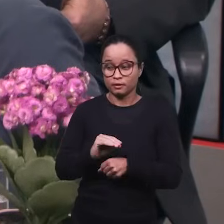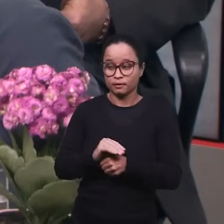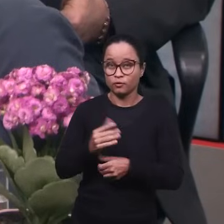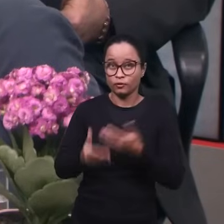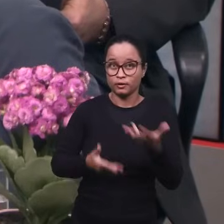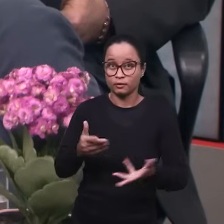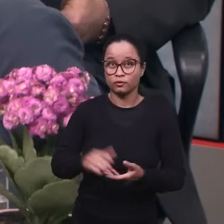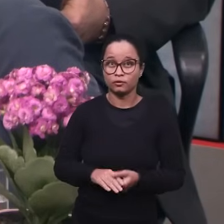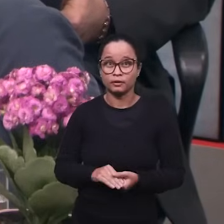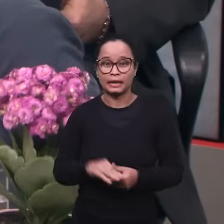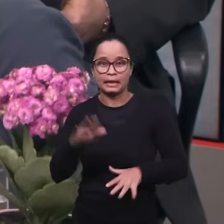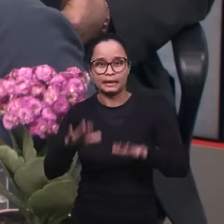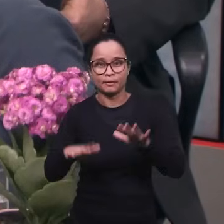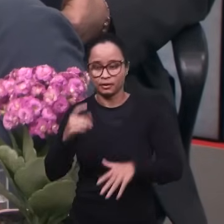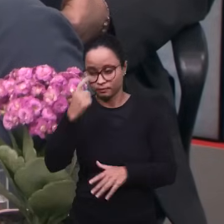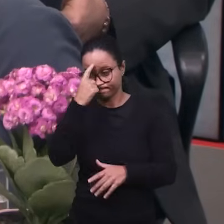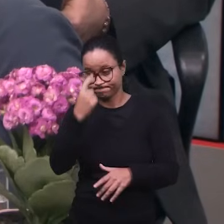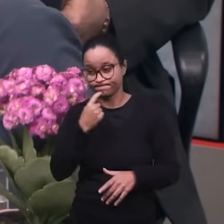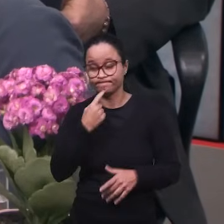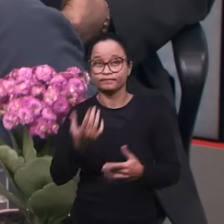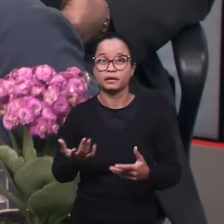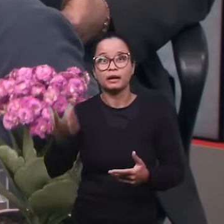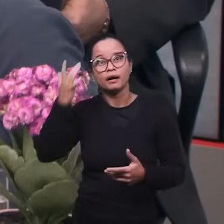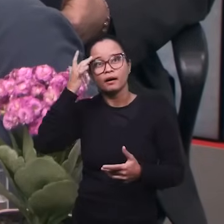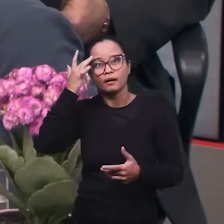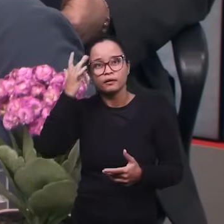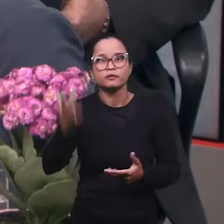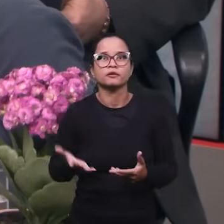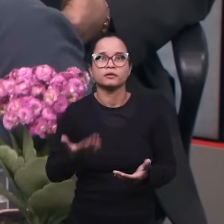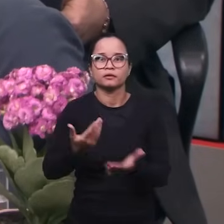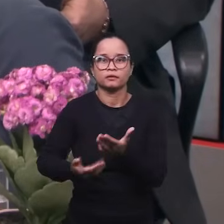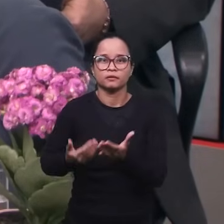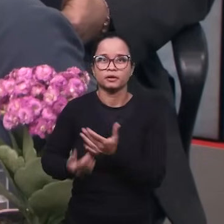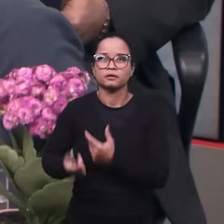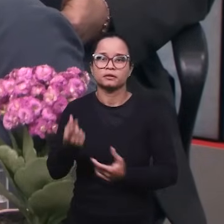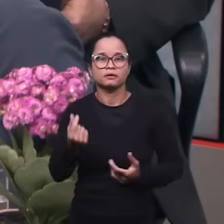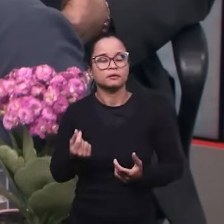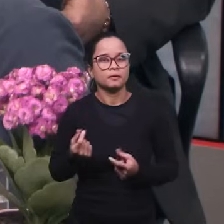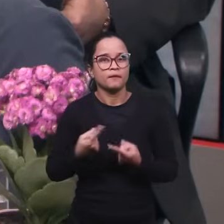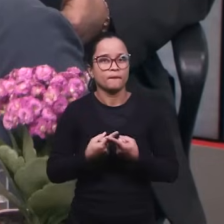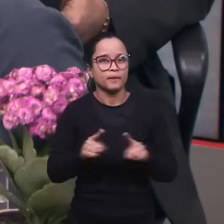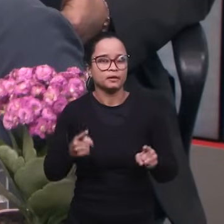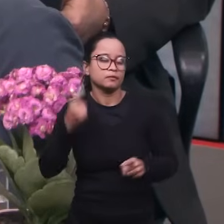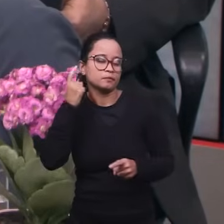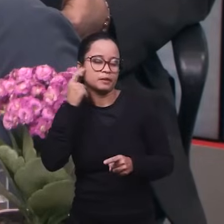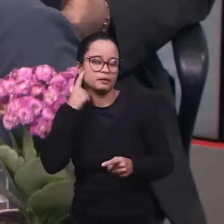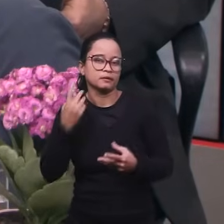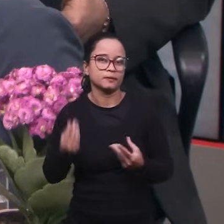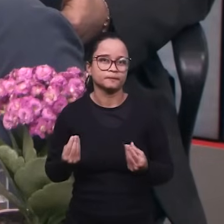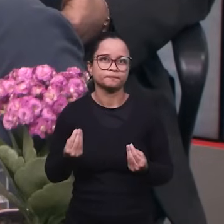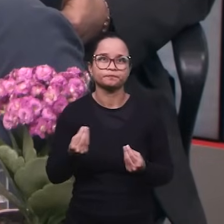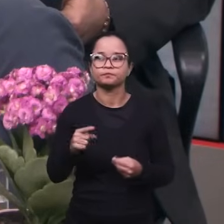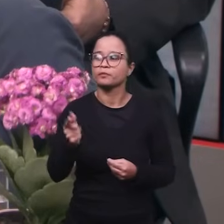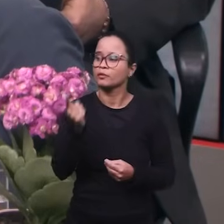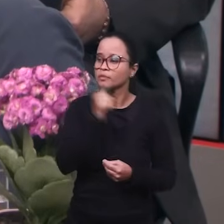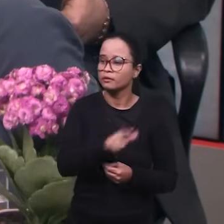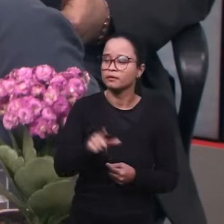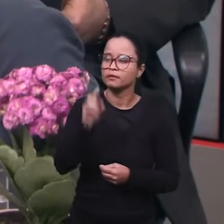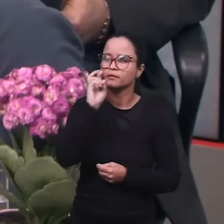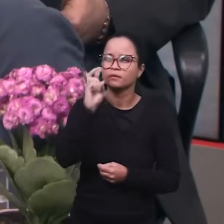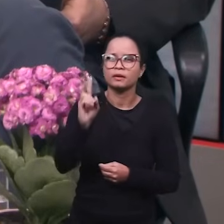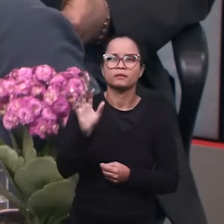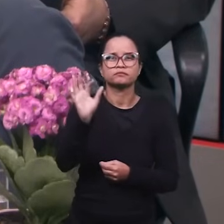né? Porque dependendo do perfil do investidor, ele acha que está perdendo dinheiro. Mas, assim, você